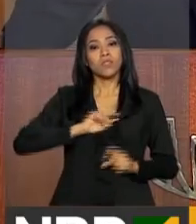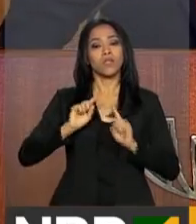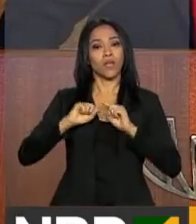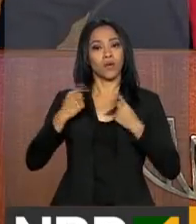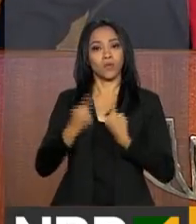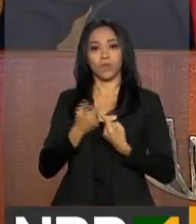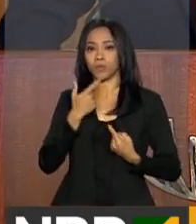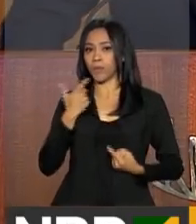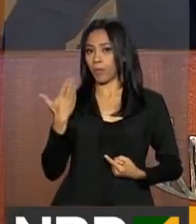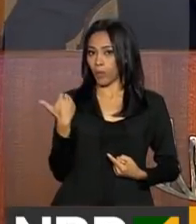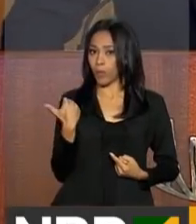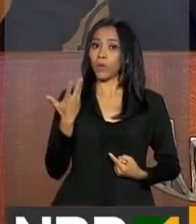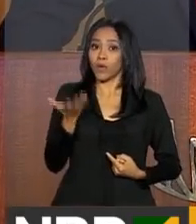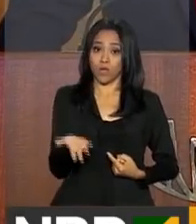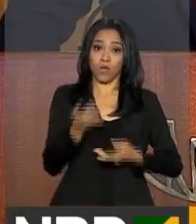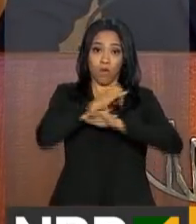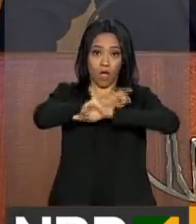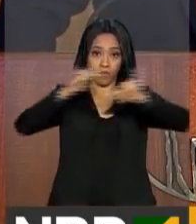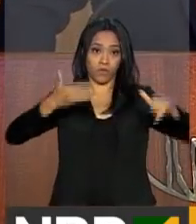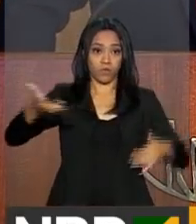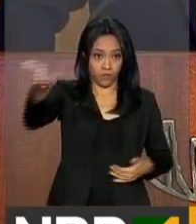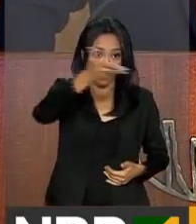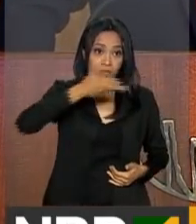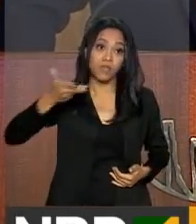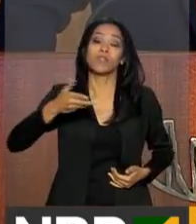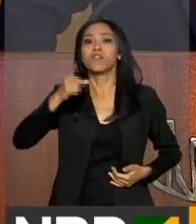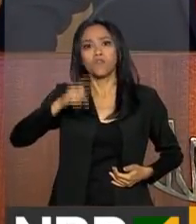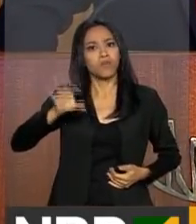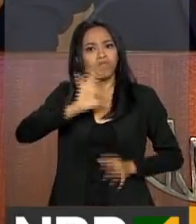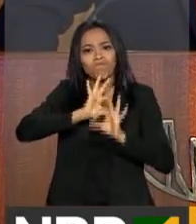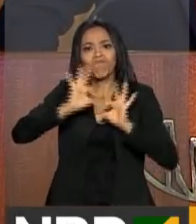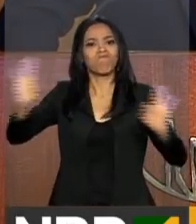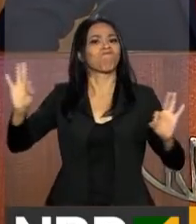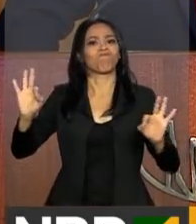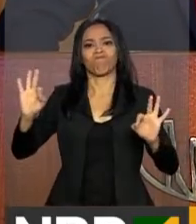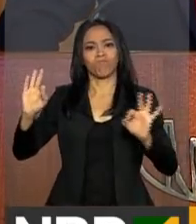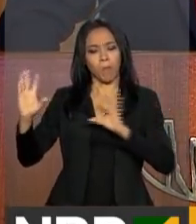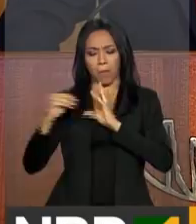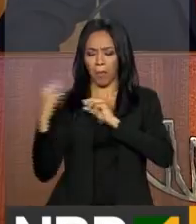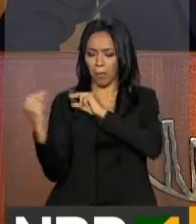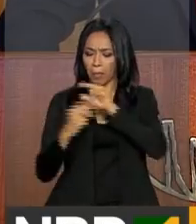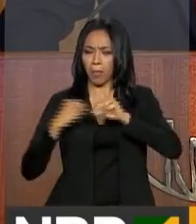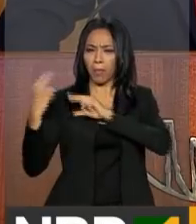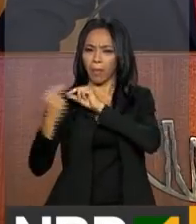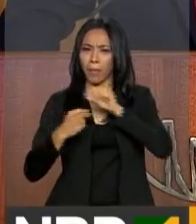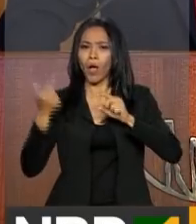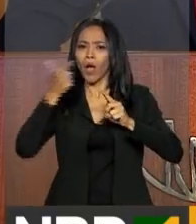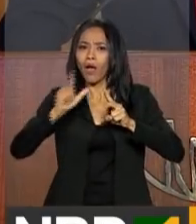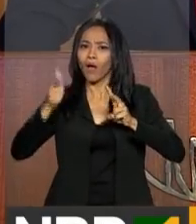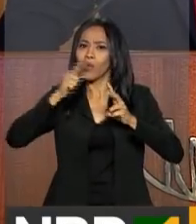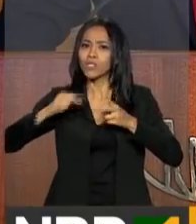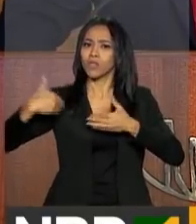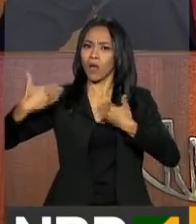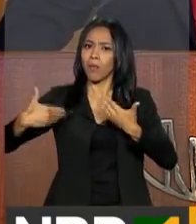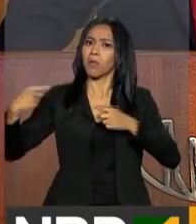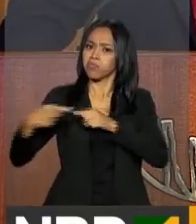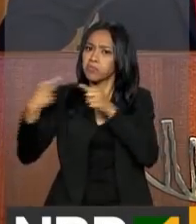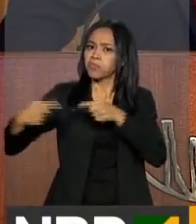há pouco, eu comunico à imprensa, foi extremamente produtiva. Nós avançamos, naturalmente, na